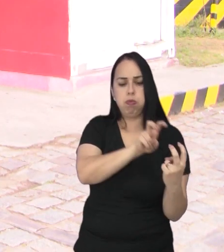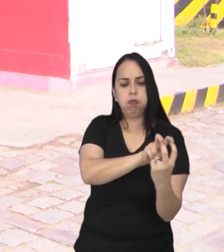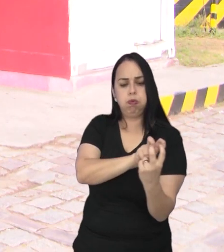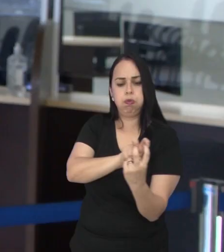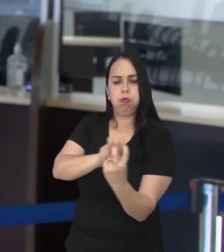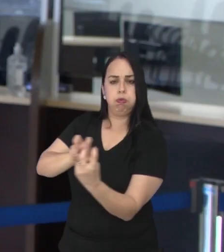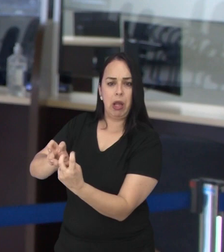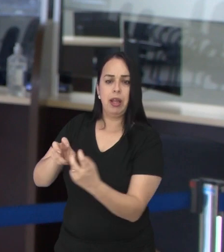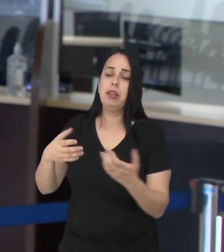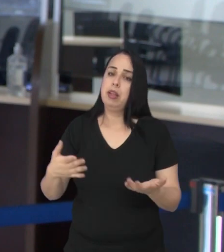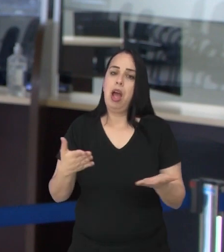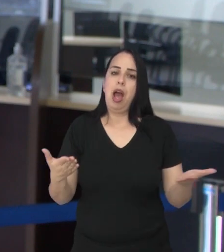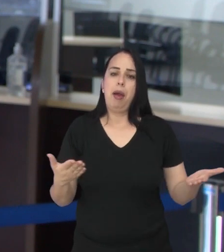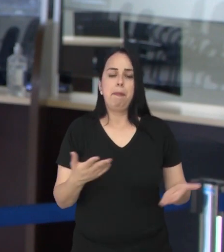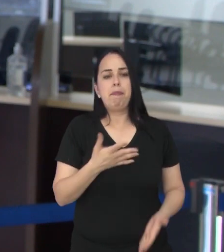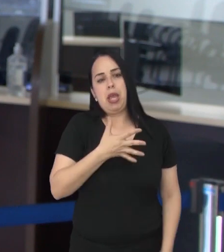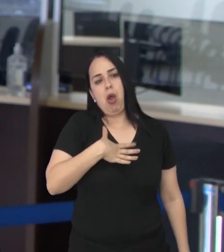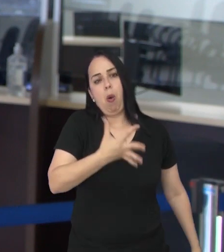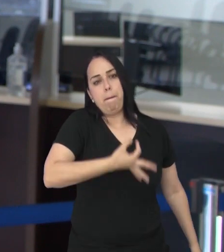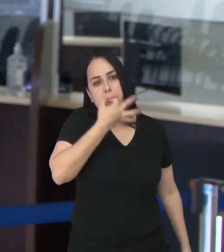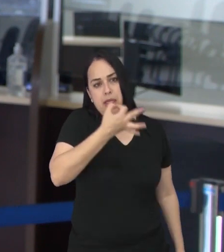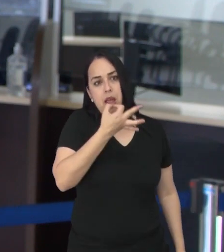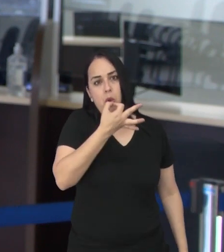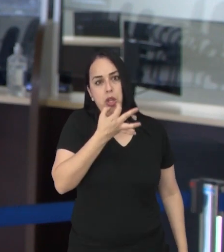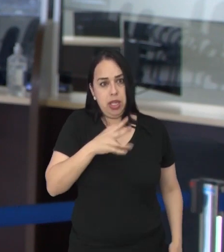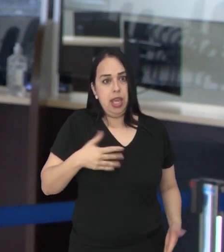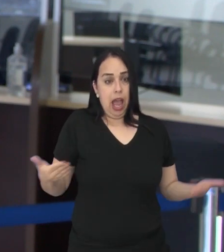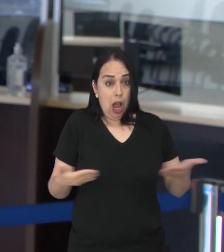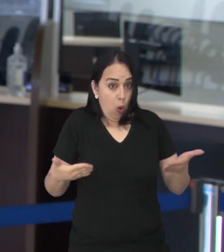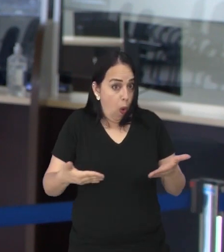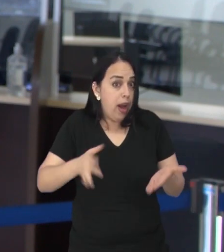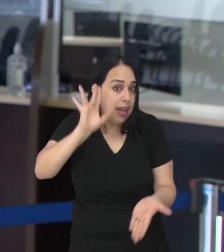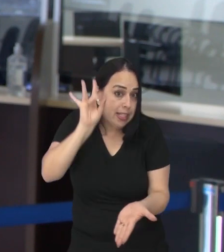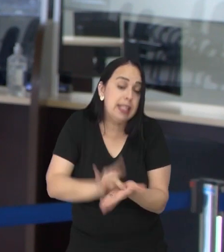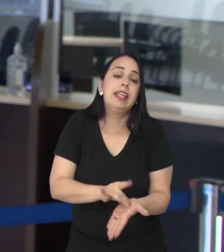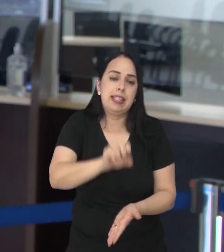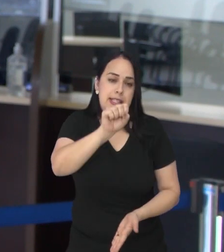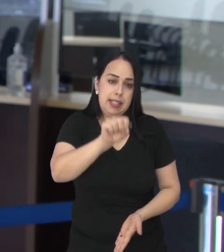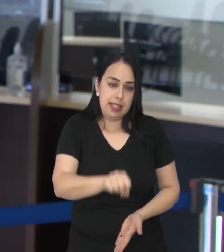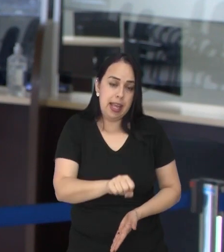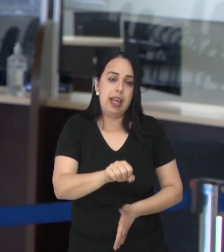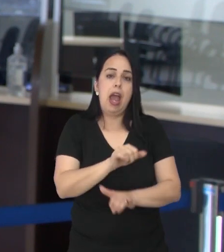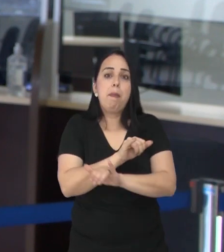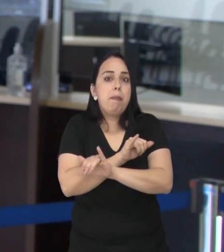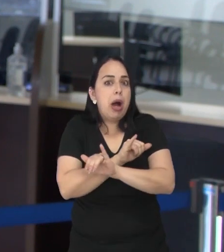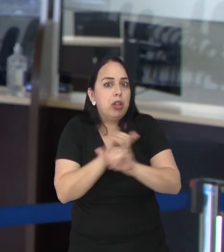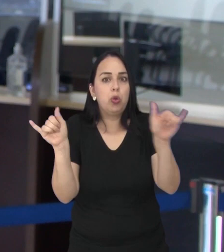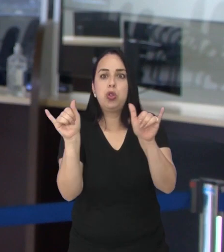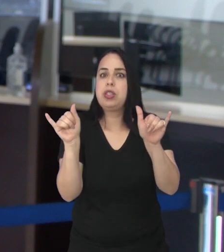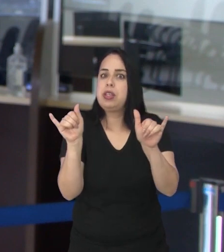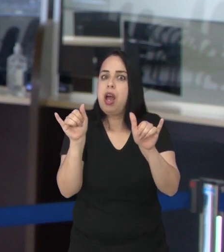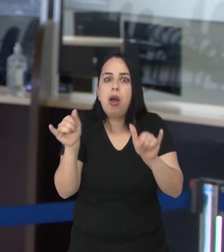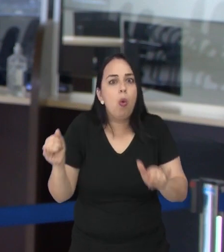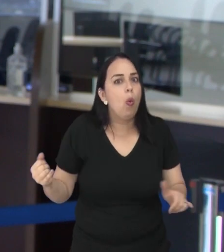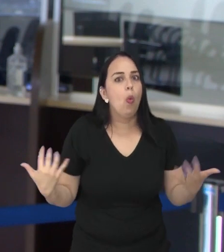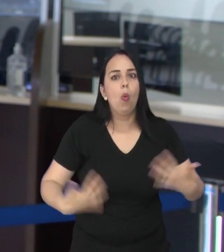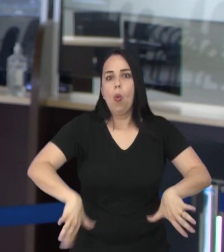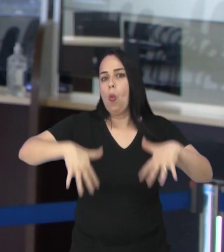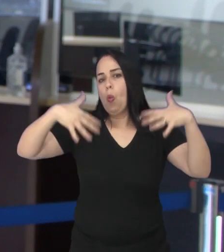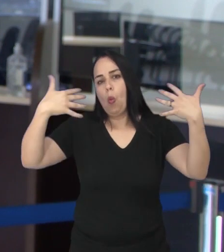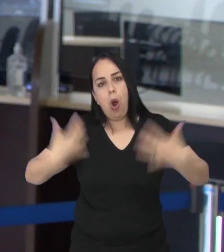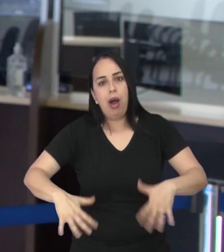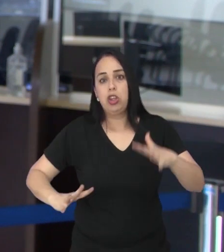São Paulo. Eu acho que agora realmente o trem Intercidades vai deslanchar. É uma notícia excepcional para o estado de São Paulo